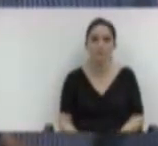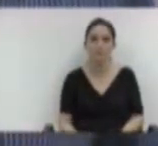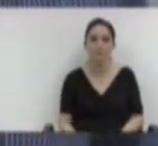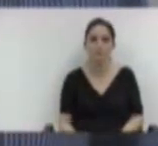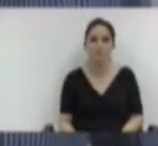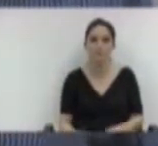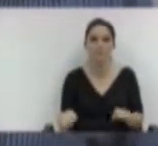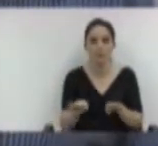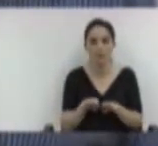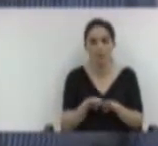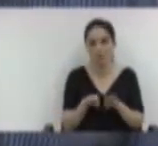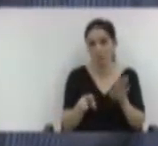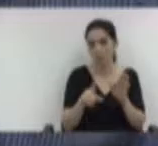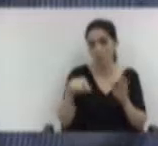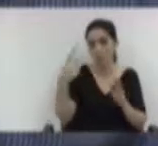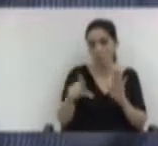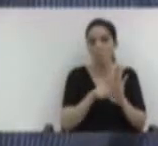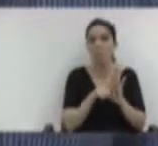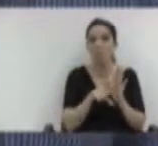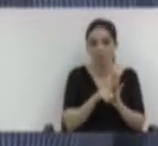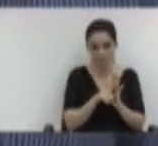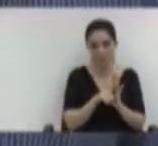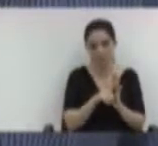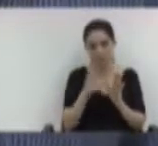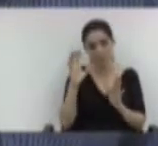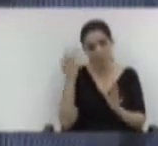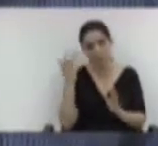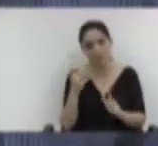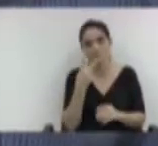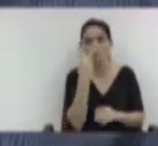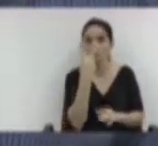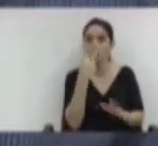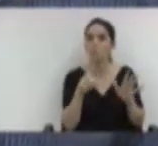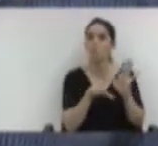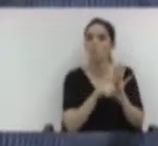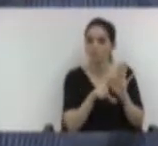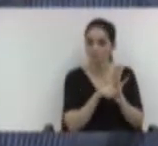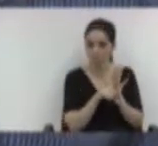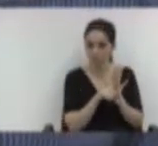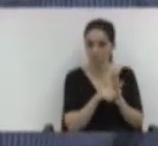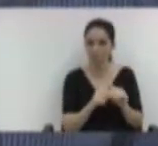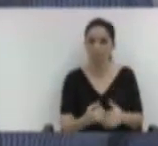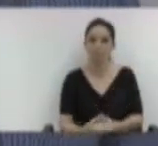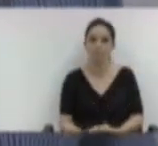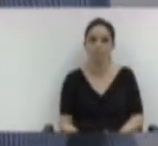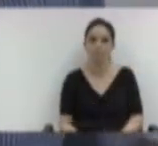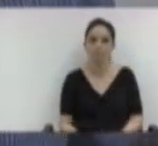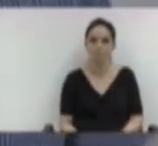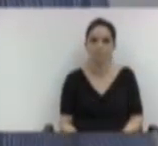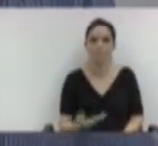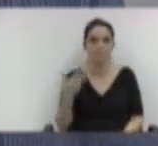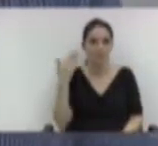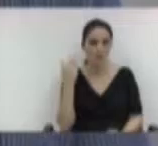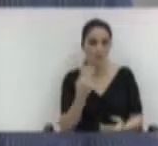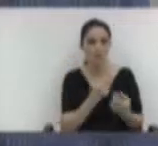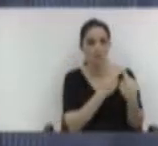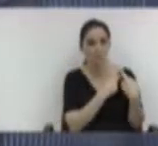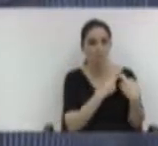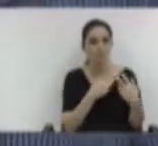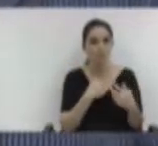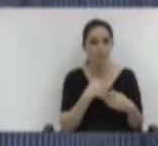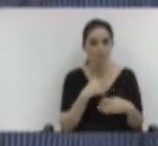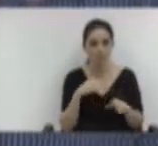também, também trata desse assunto. Então, através dessas duas leis, tanto que nós fomos autor em 2014 do Silvio